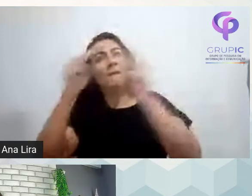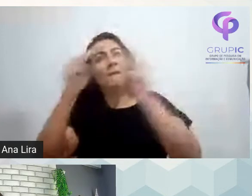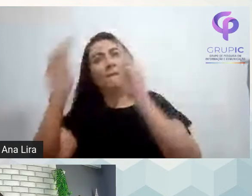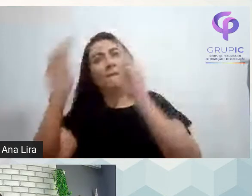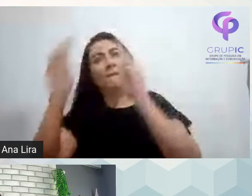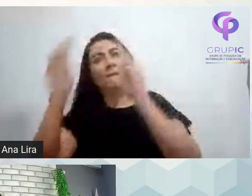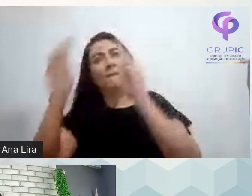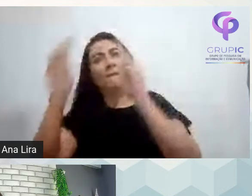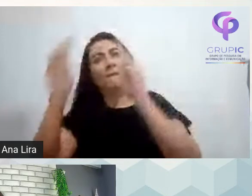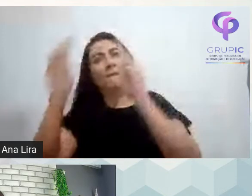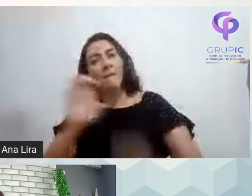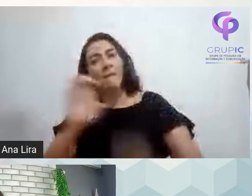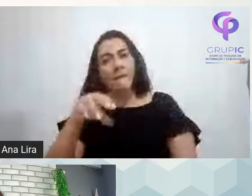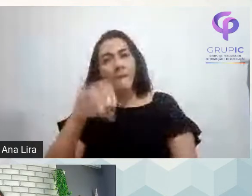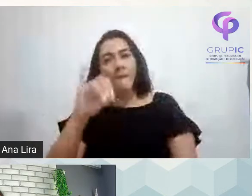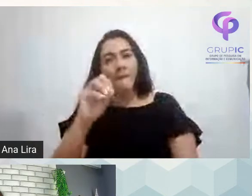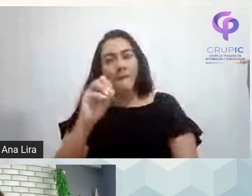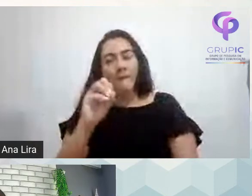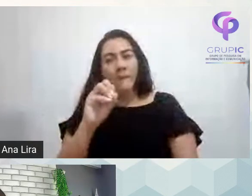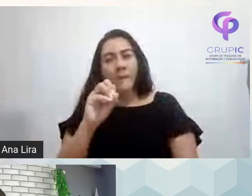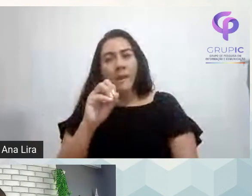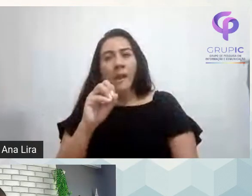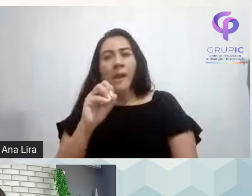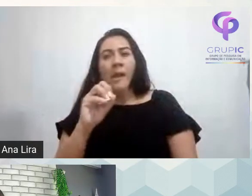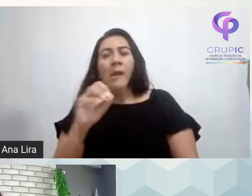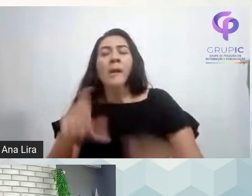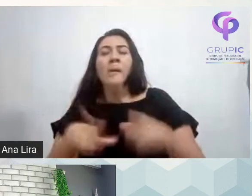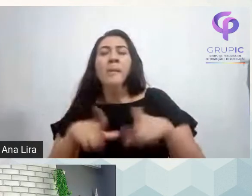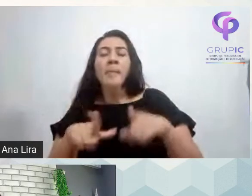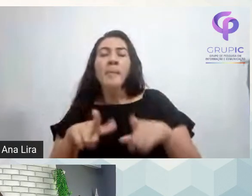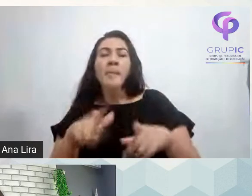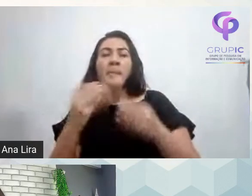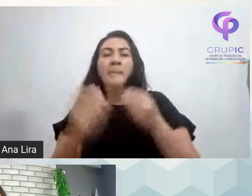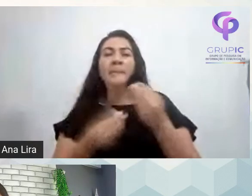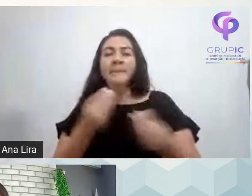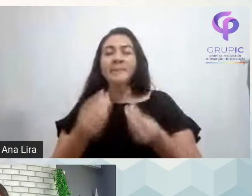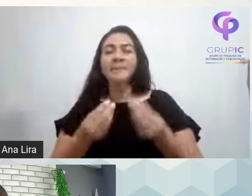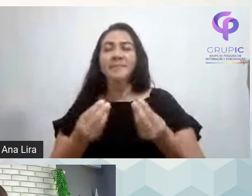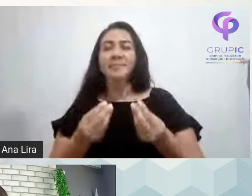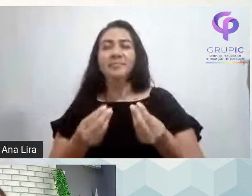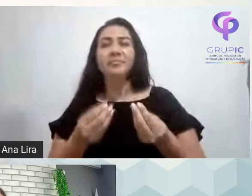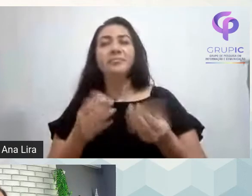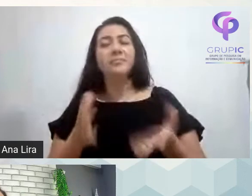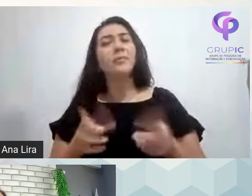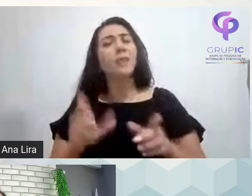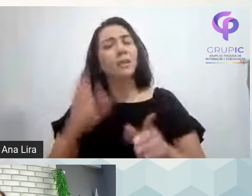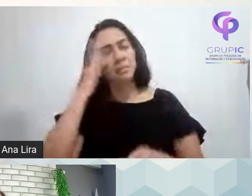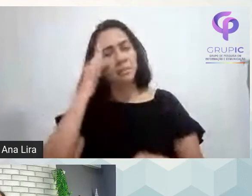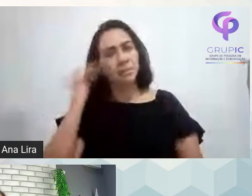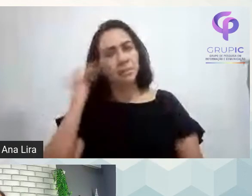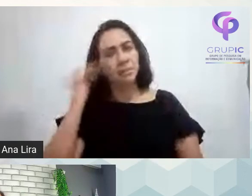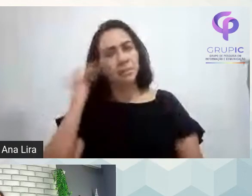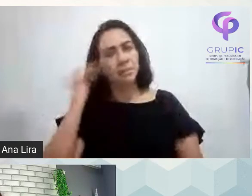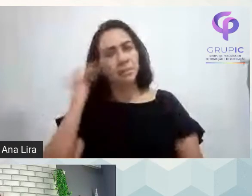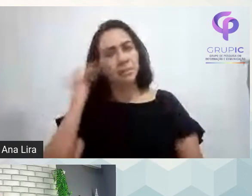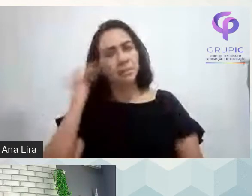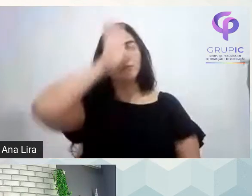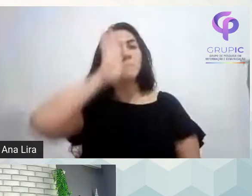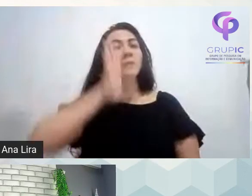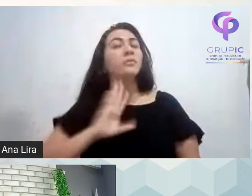é completamente gratuito o processo de exposição, porque a gente sabe que a gente tem que alugar aquele espaço, não é? Mas,